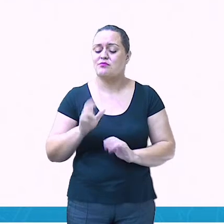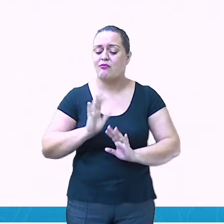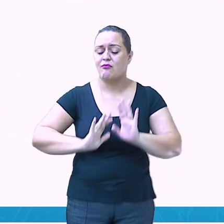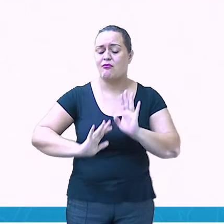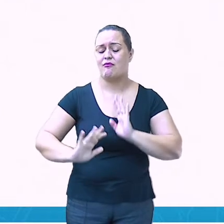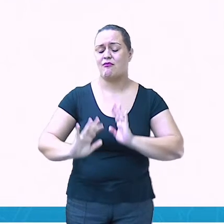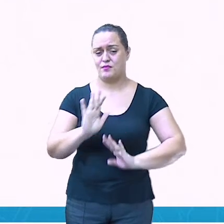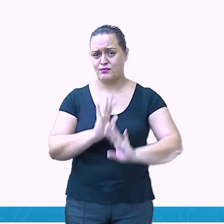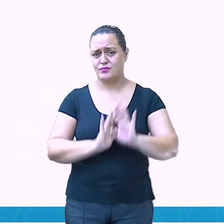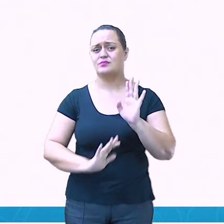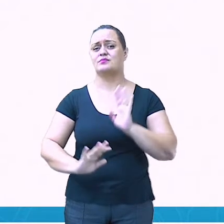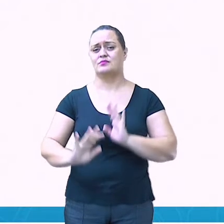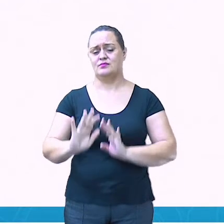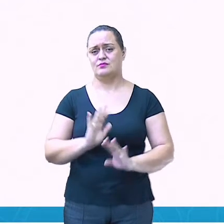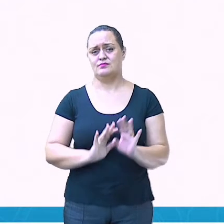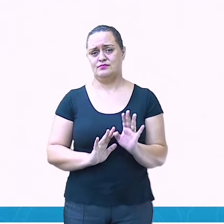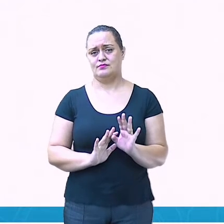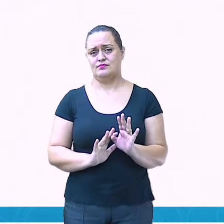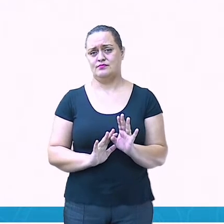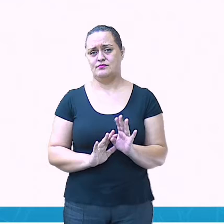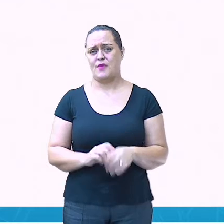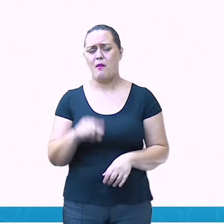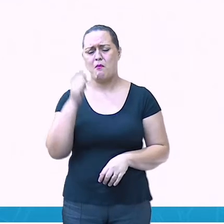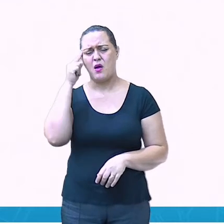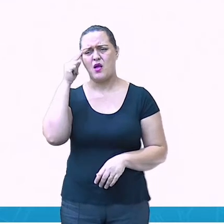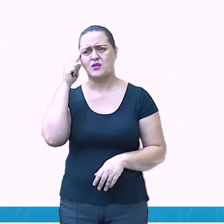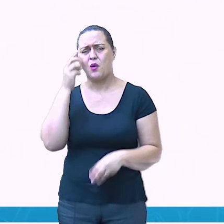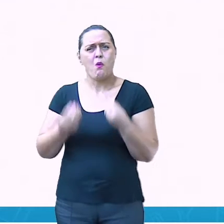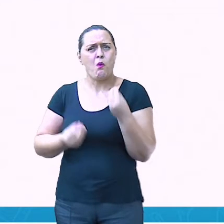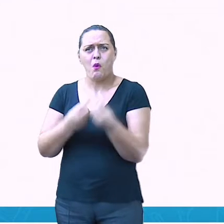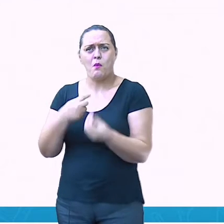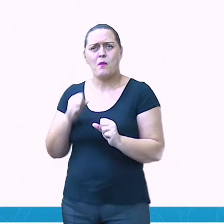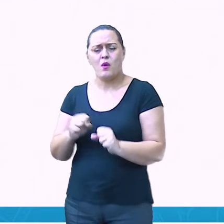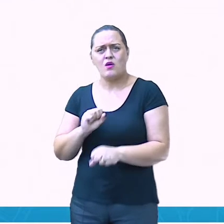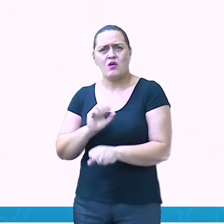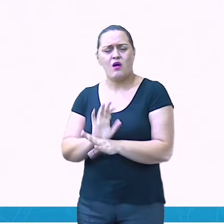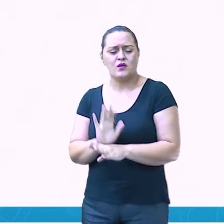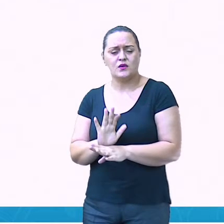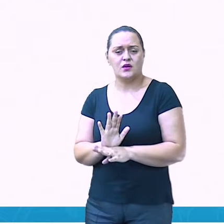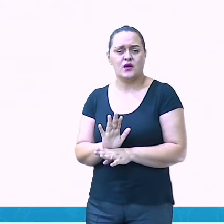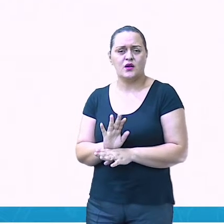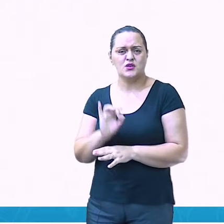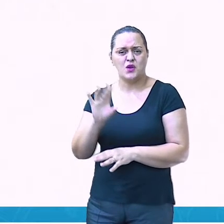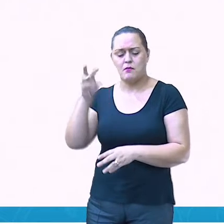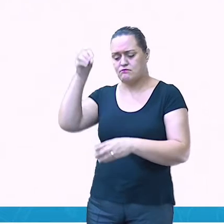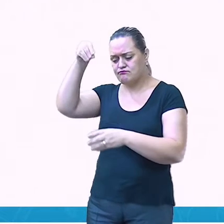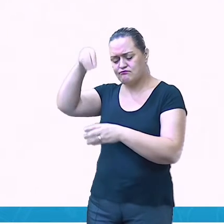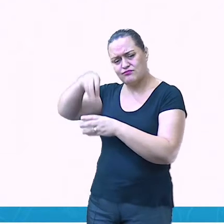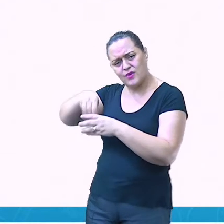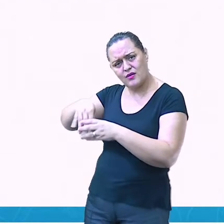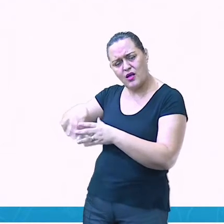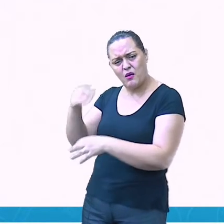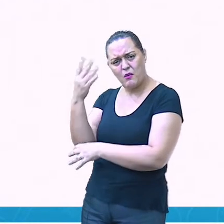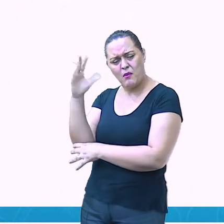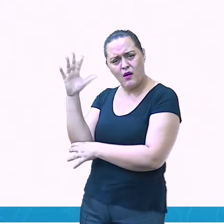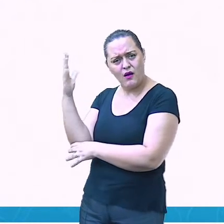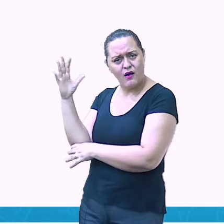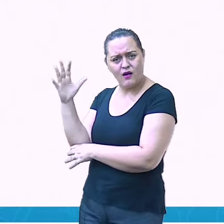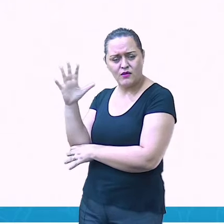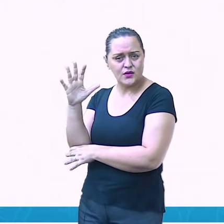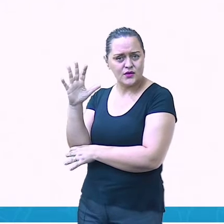uma árvore, é só isso? É só esse processo? É só esse trabalho que tem que ser feito? Como que isso pode ser